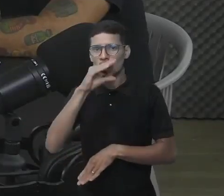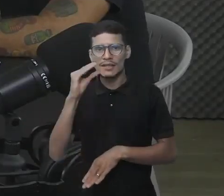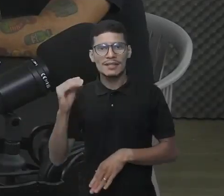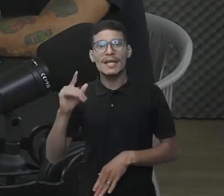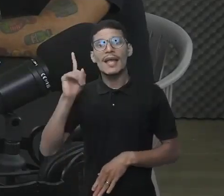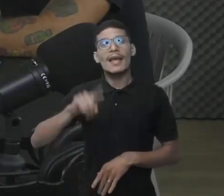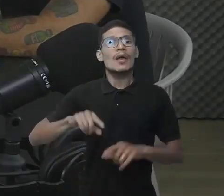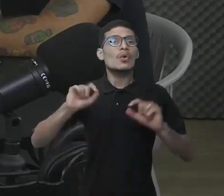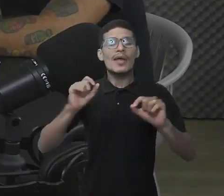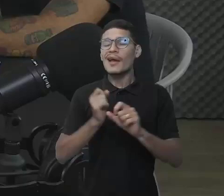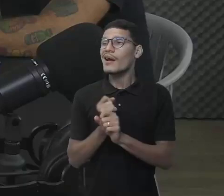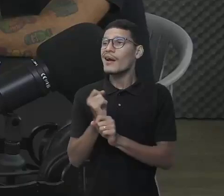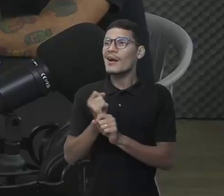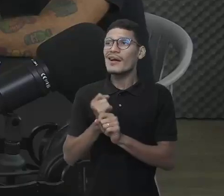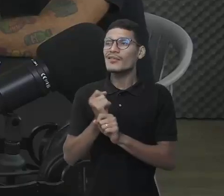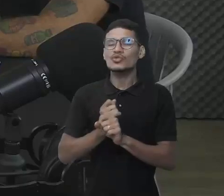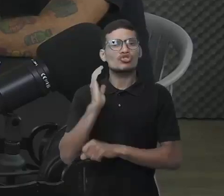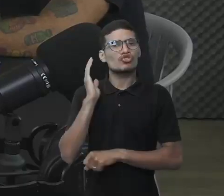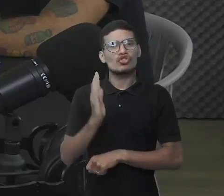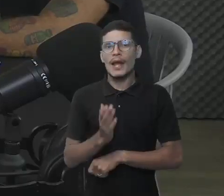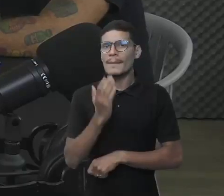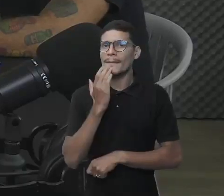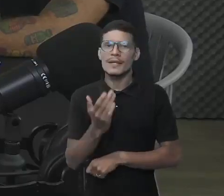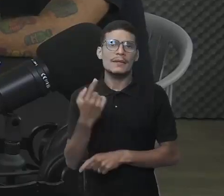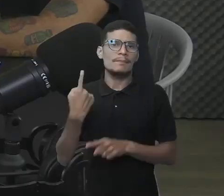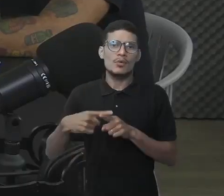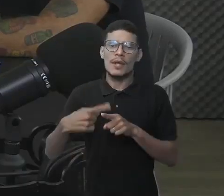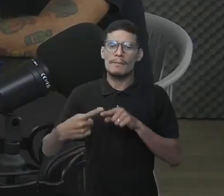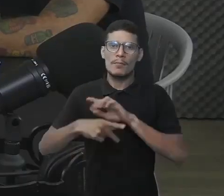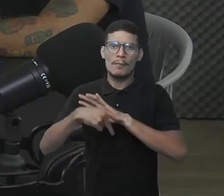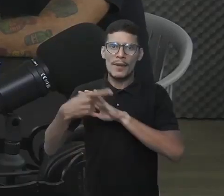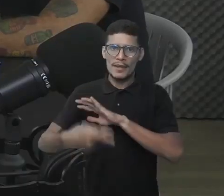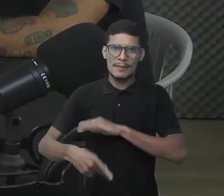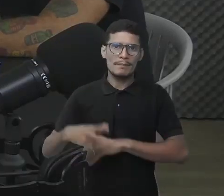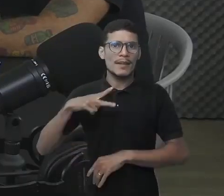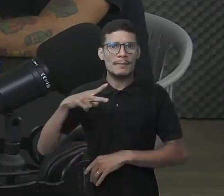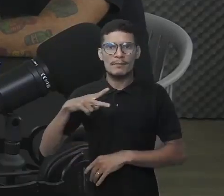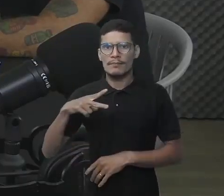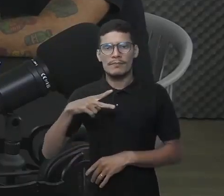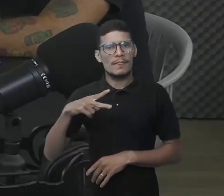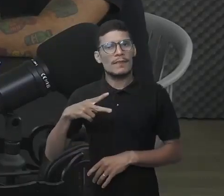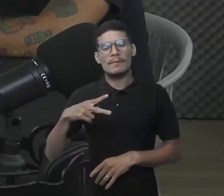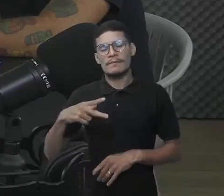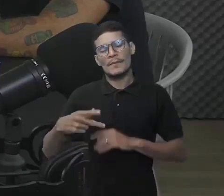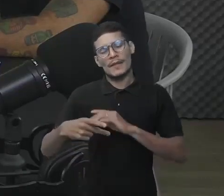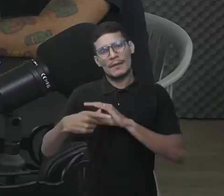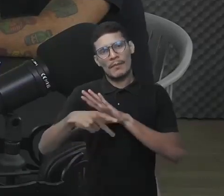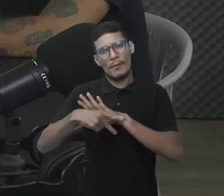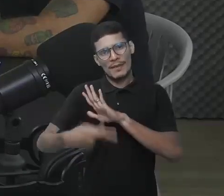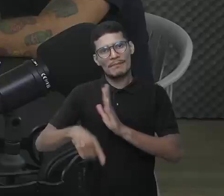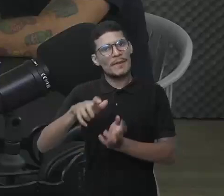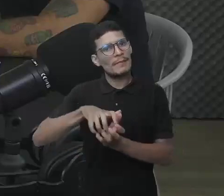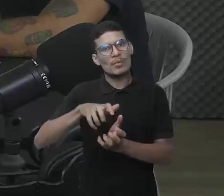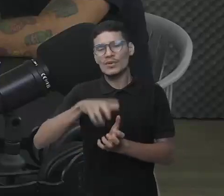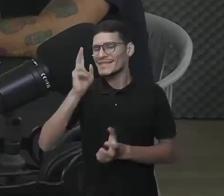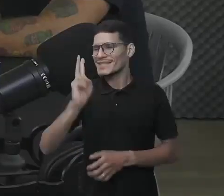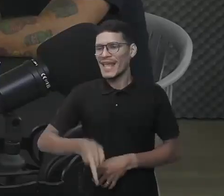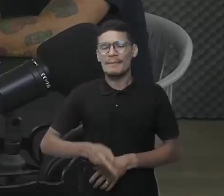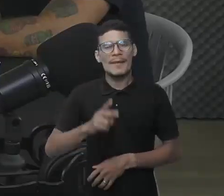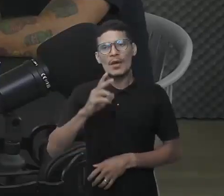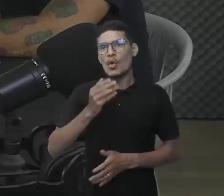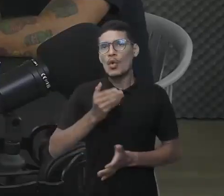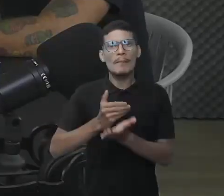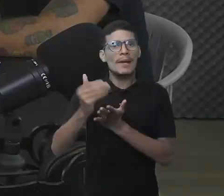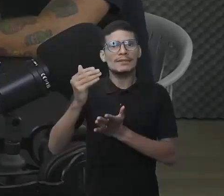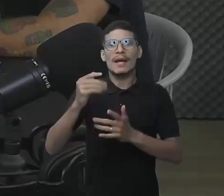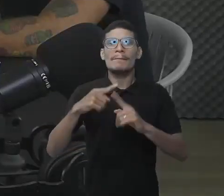reivindicação de décadas. Sim. Porque Pernambuco ele tem esse particular, ele é sempre pioneiro. Ele é pioneiro em tudo, mas depois